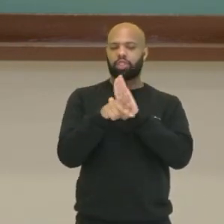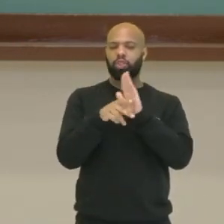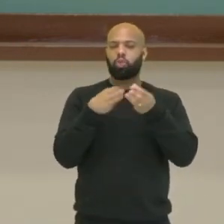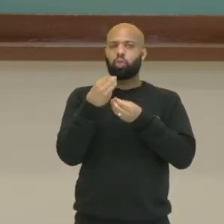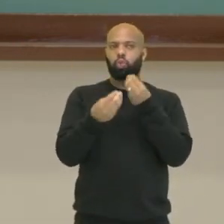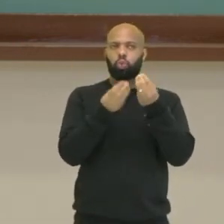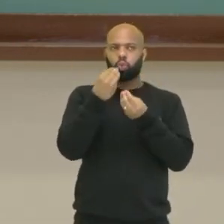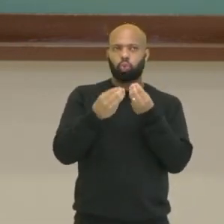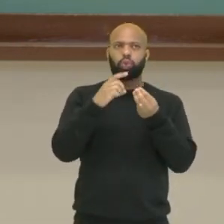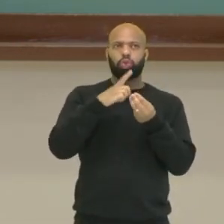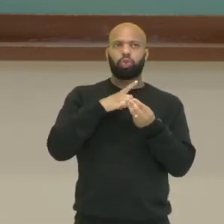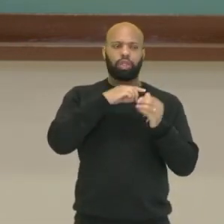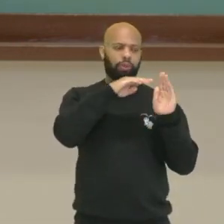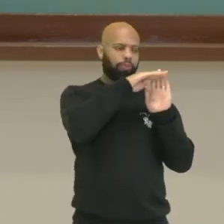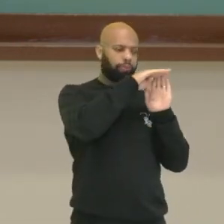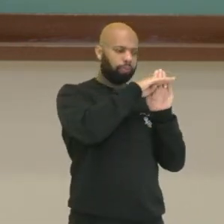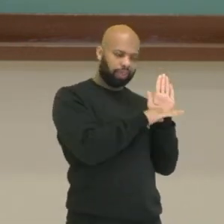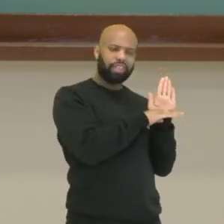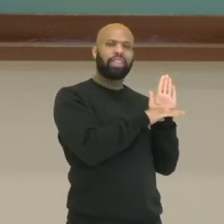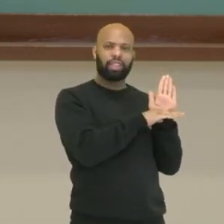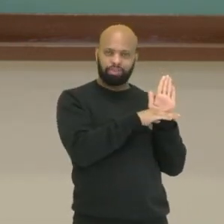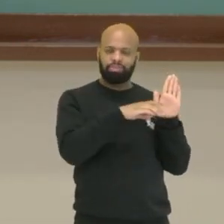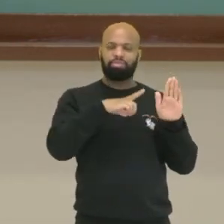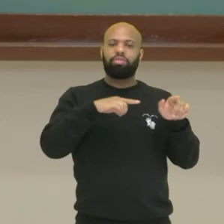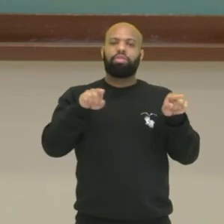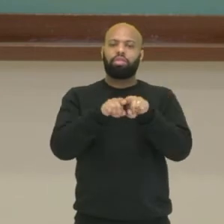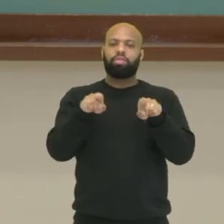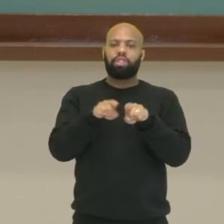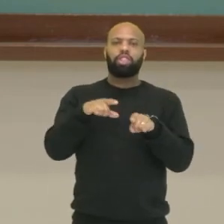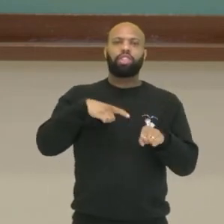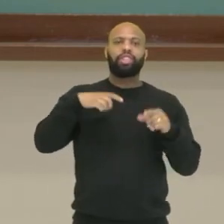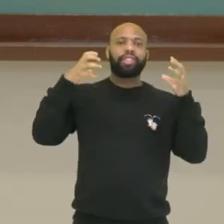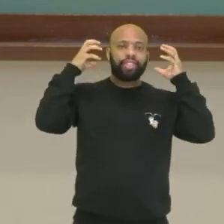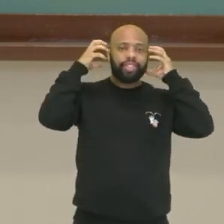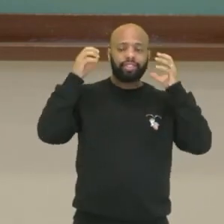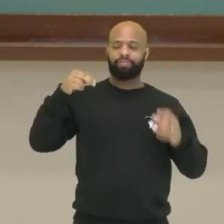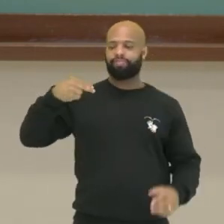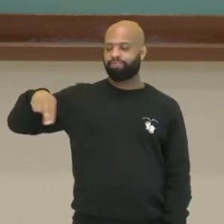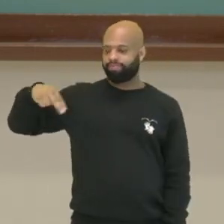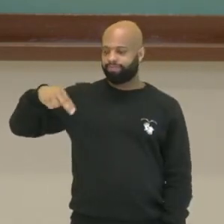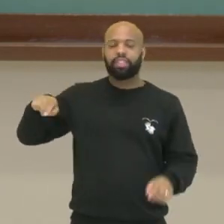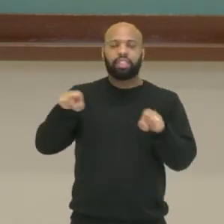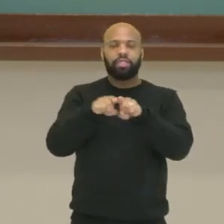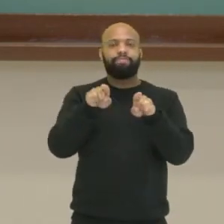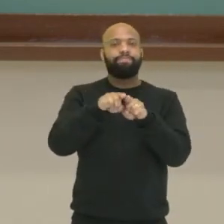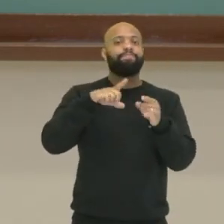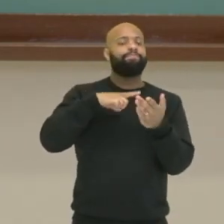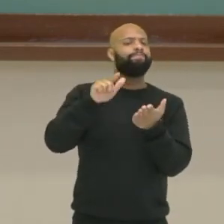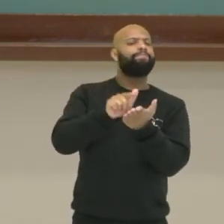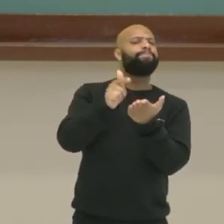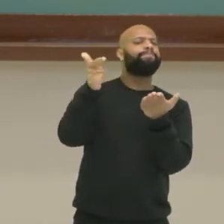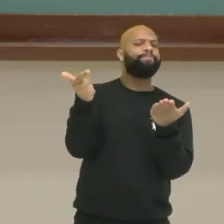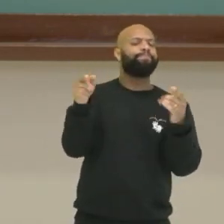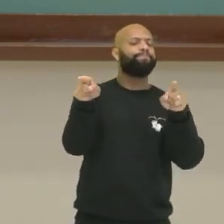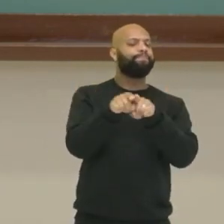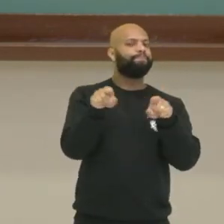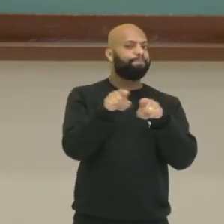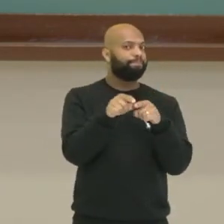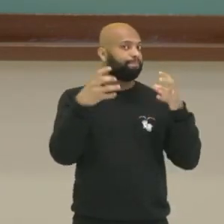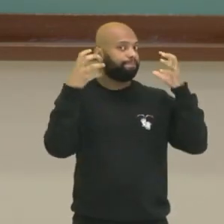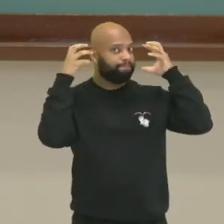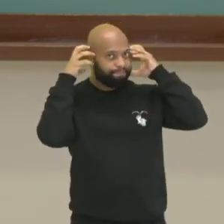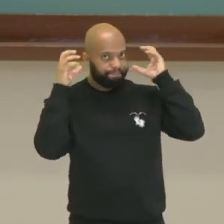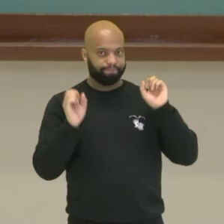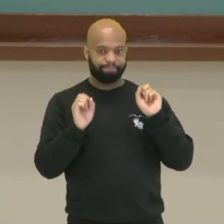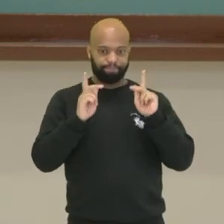transmissão dos programas de atração, das radionovelas, do jornalismo que era transmitido pelo